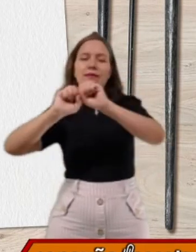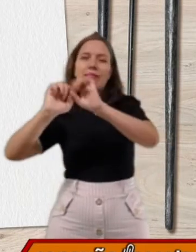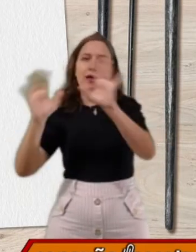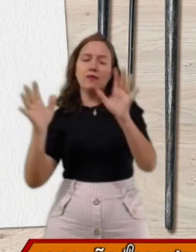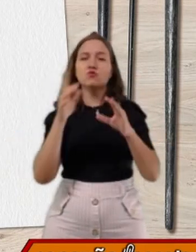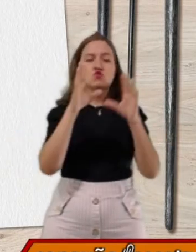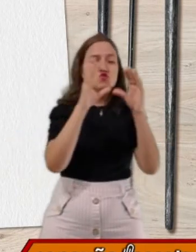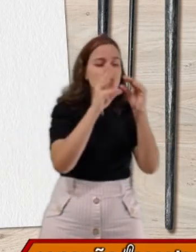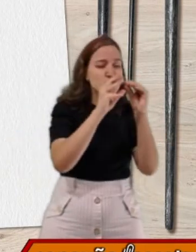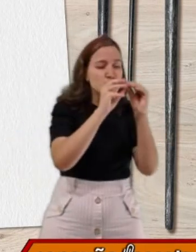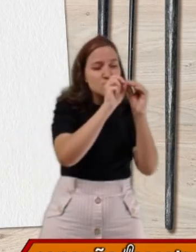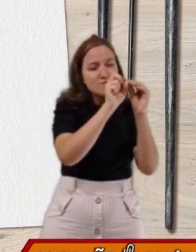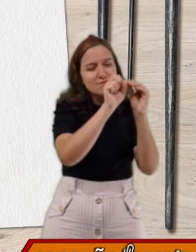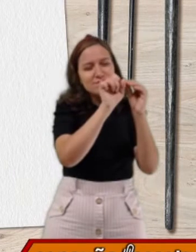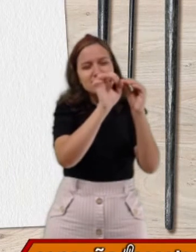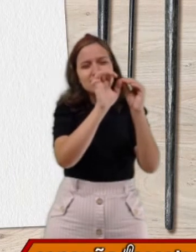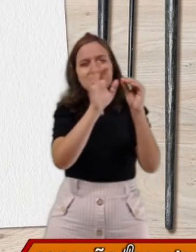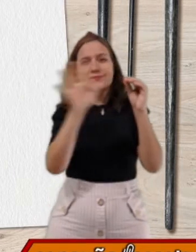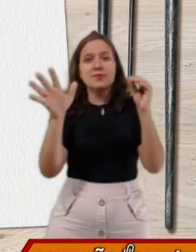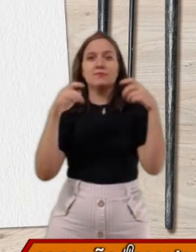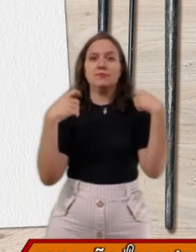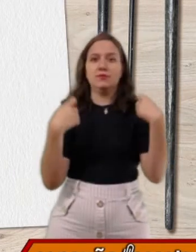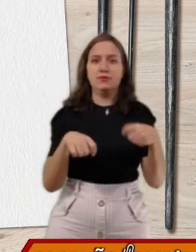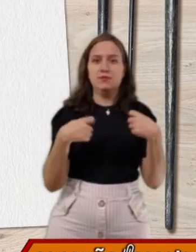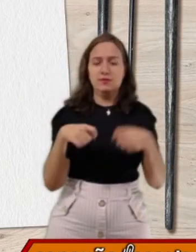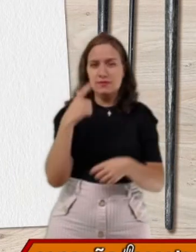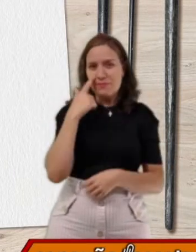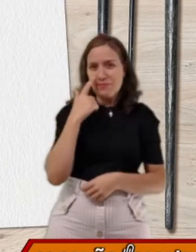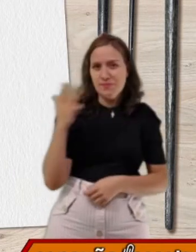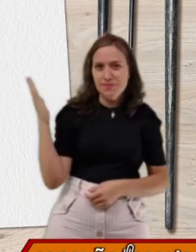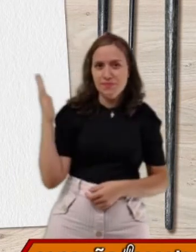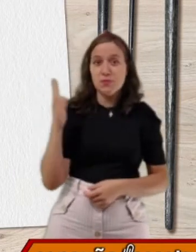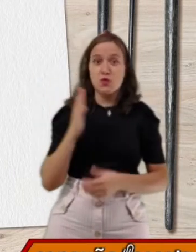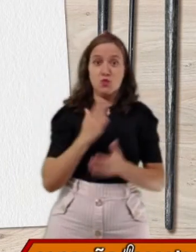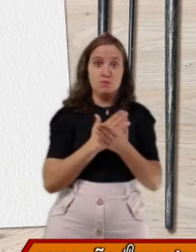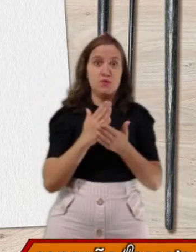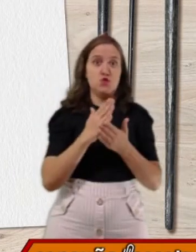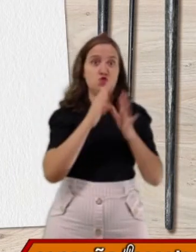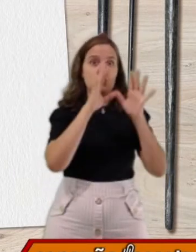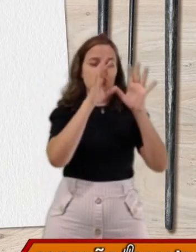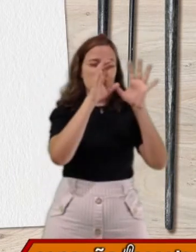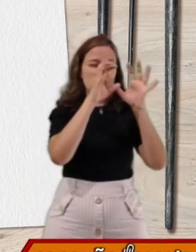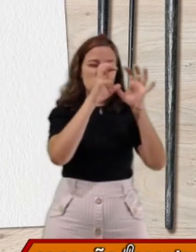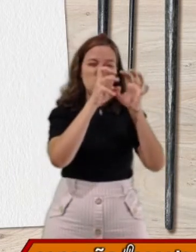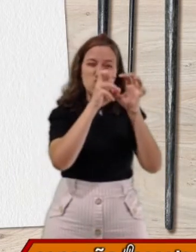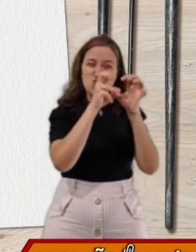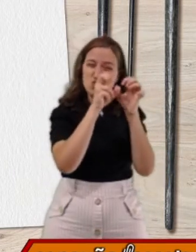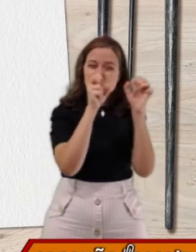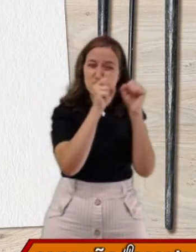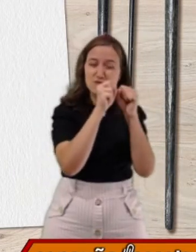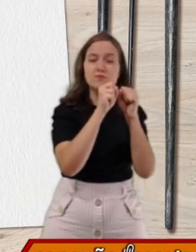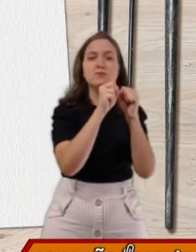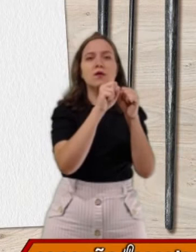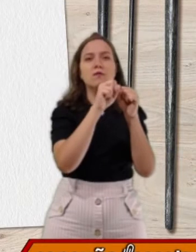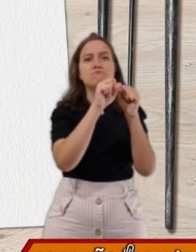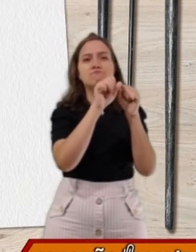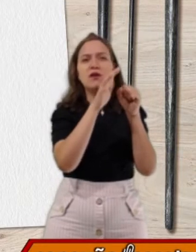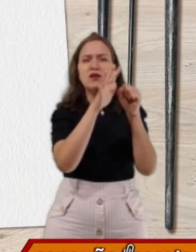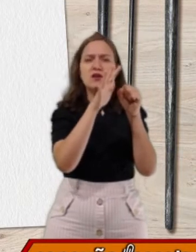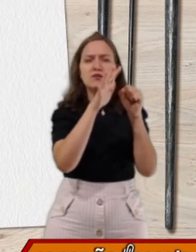clarinho vamos aqui de novo comecei escuro e vamos mostrar o Tom